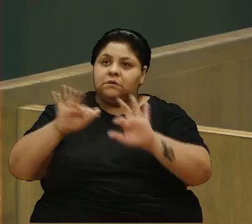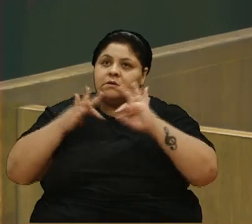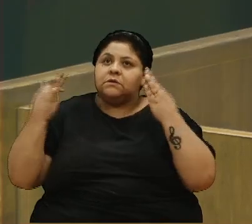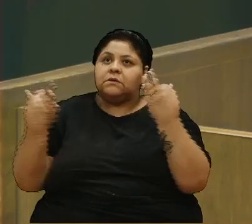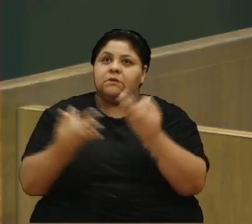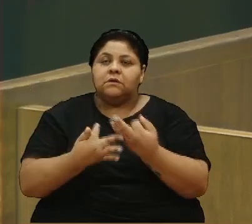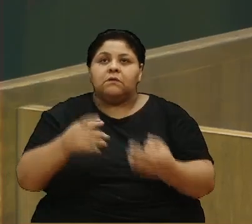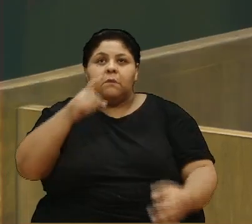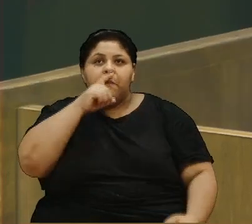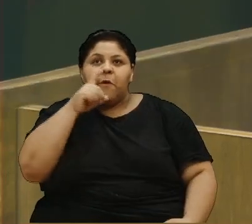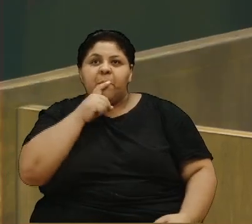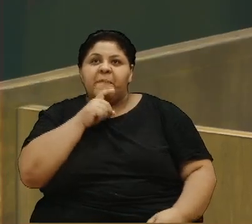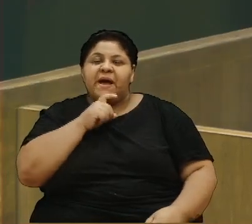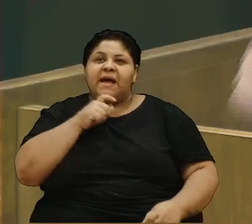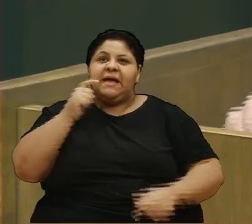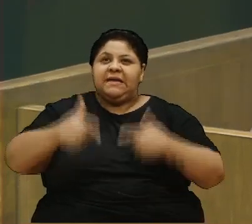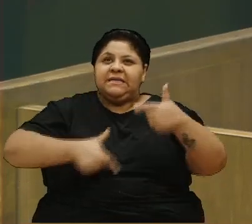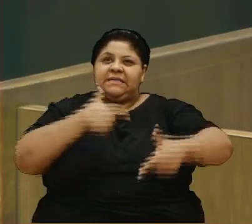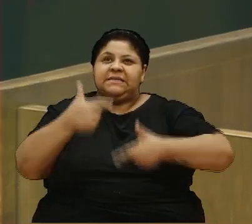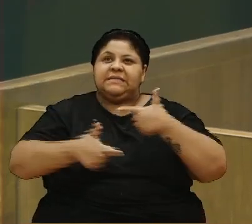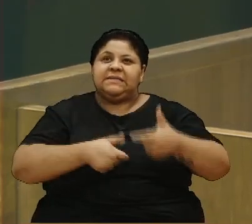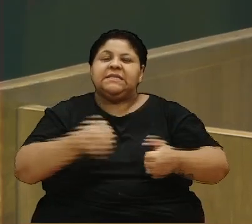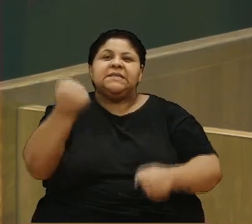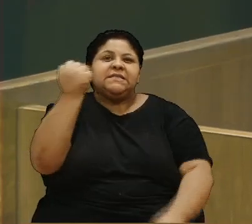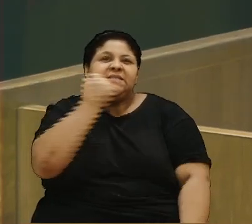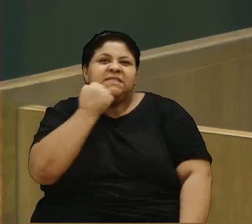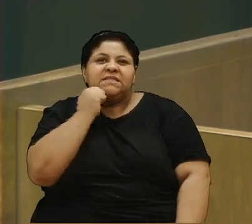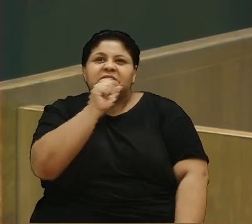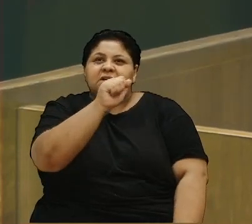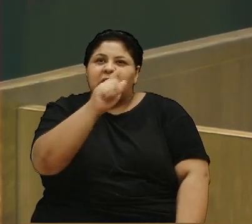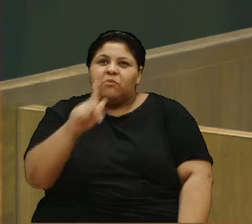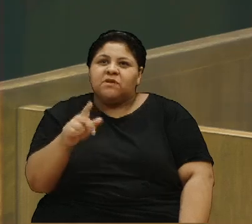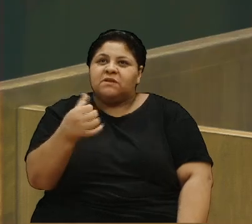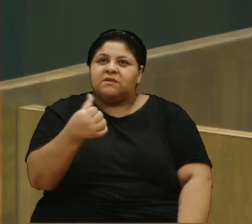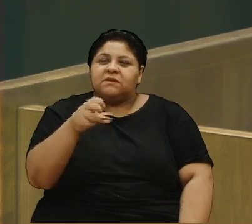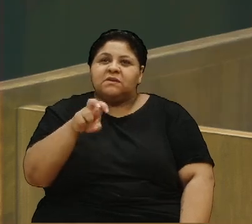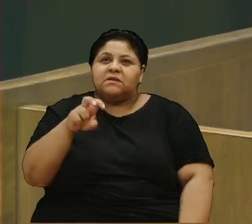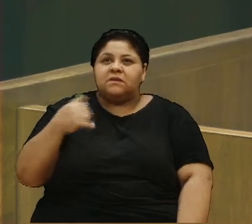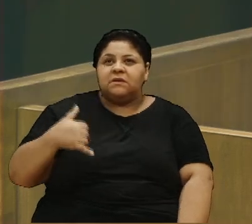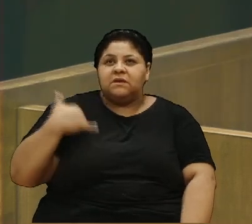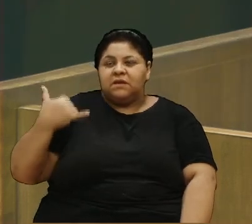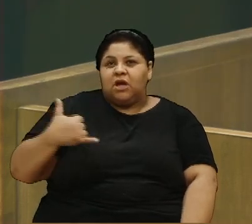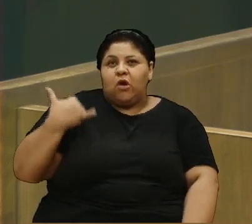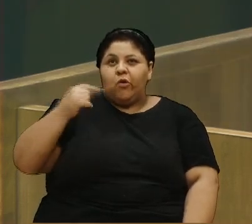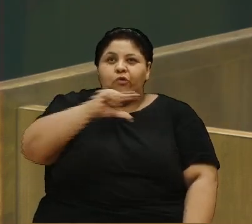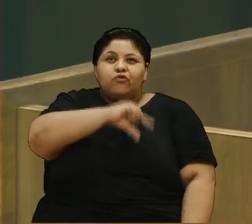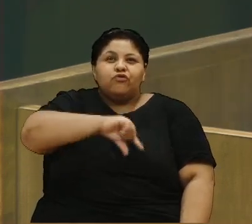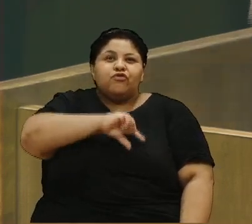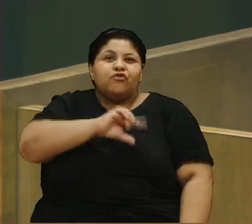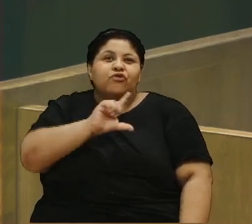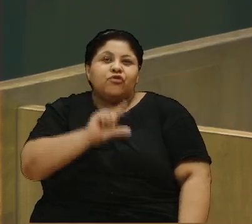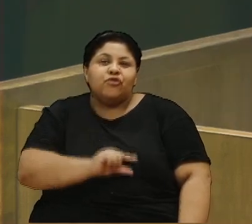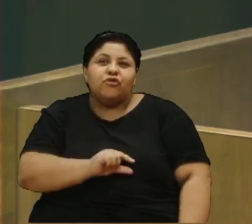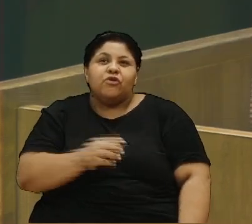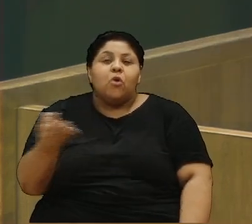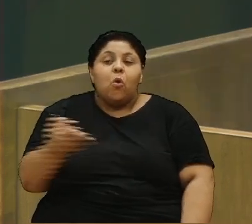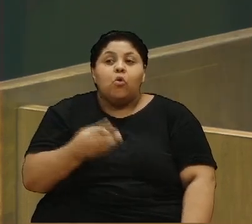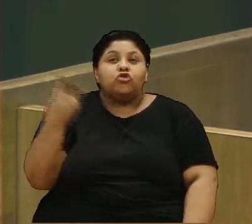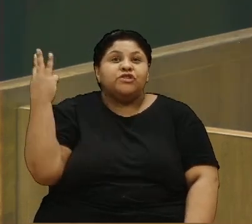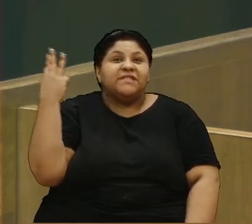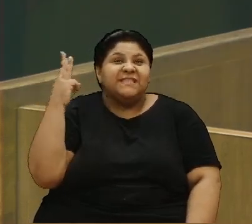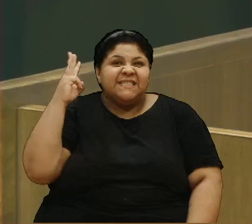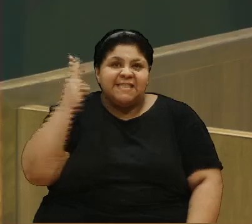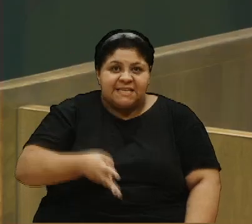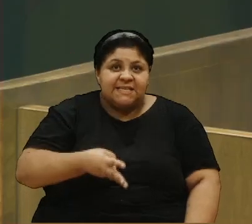pai é pedreiro, aposentado com 65 anos com salário mínimo. Minha mãe é dona de casa. Estou no meu 3º mandato através do